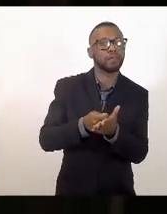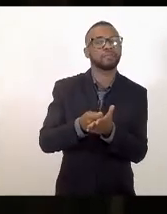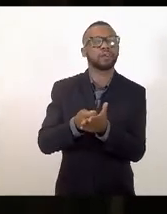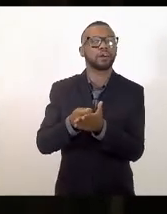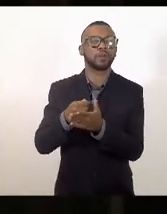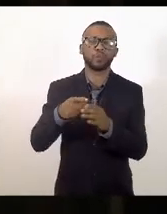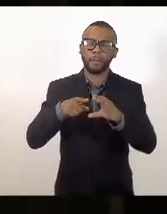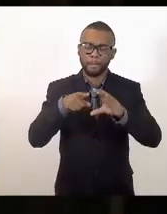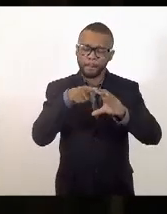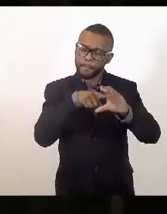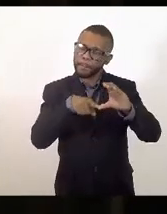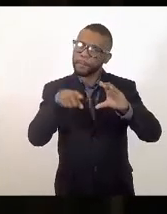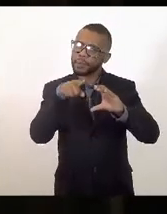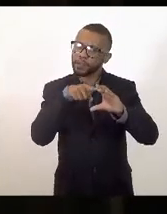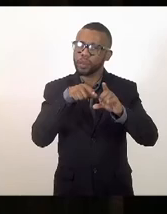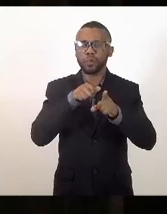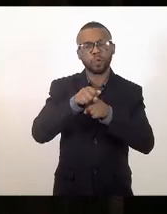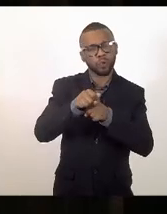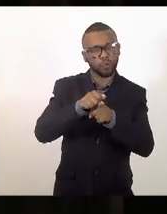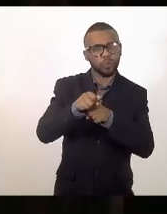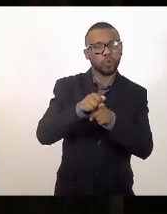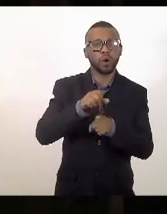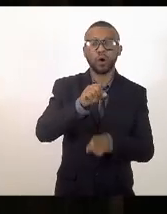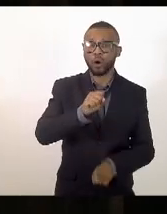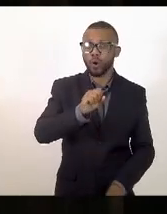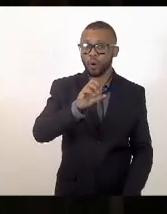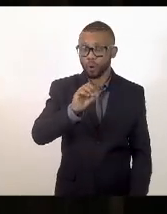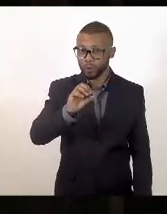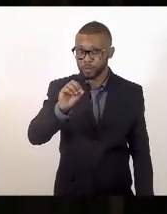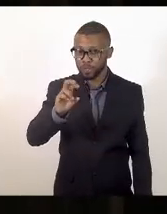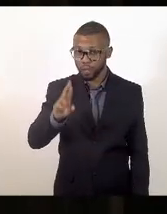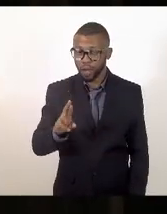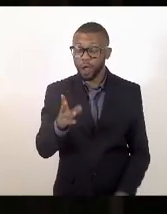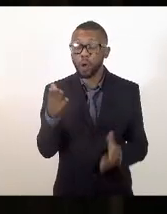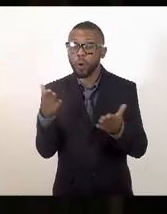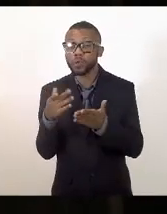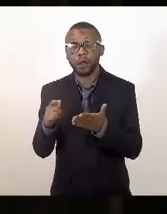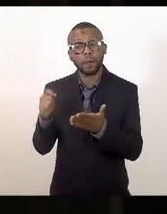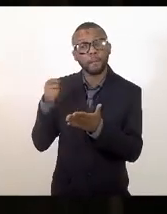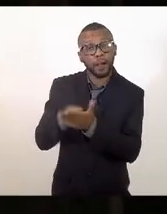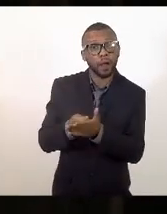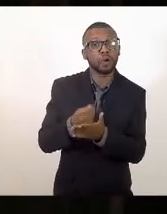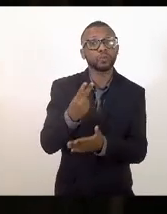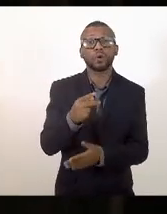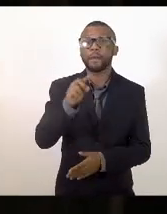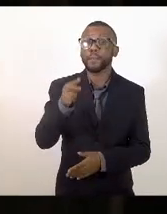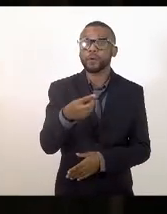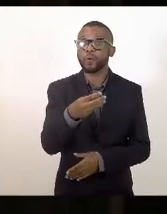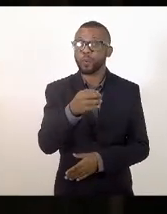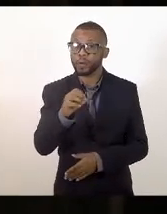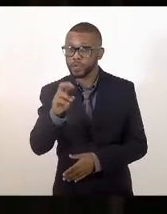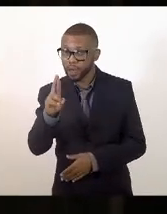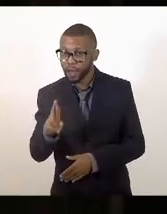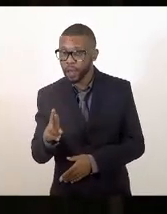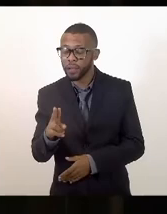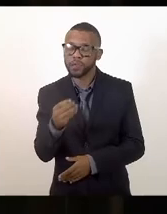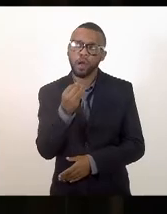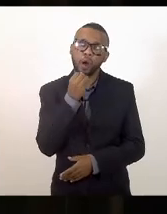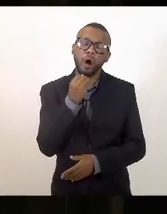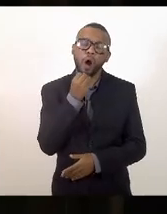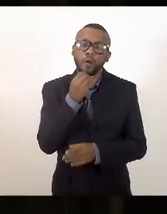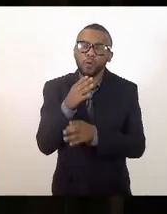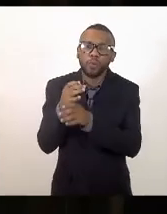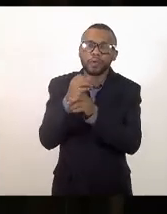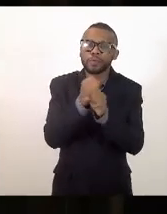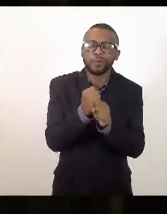de ônibus R$800 e hoje pagam R$2.400. É óbvio que essa conta não vai